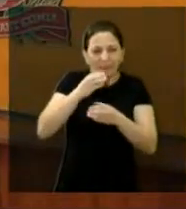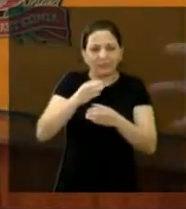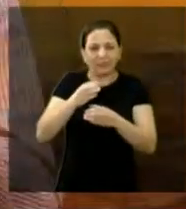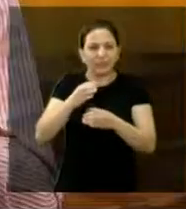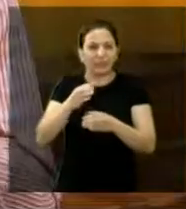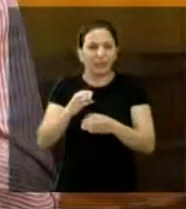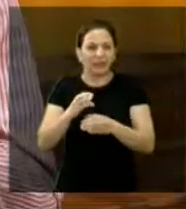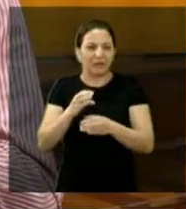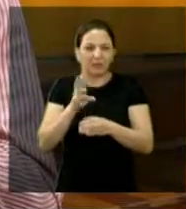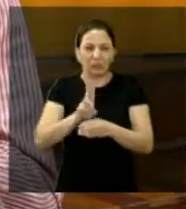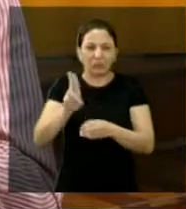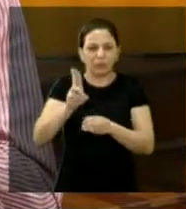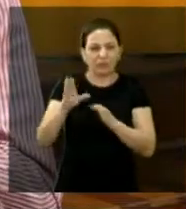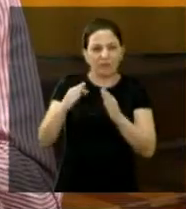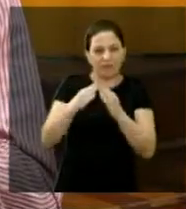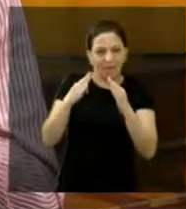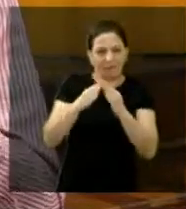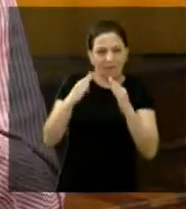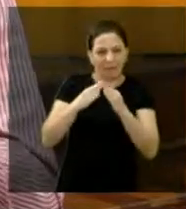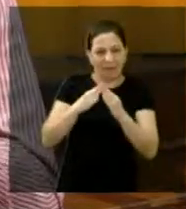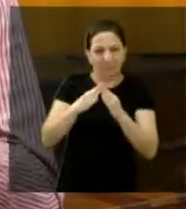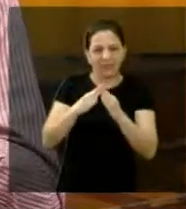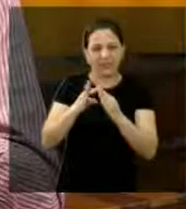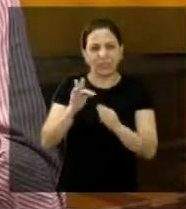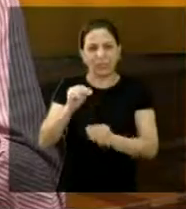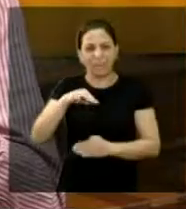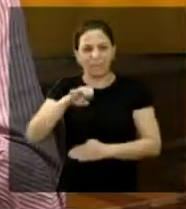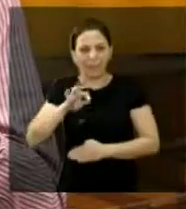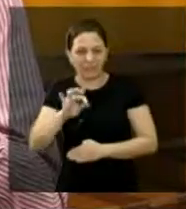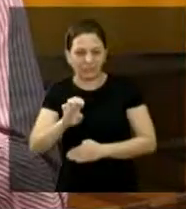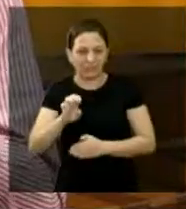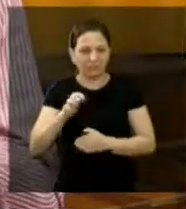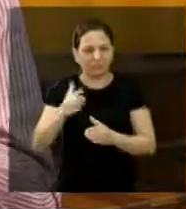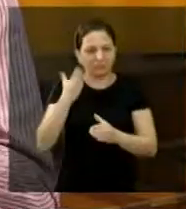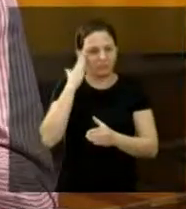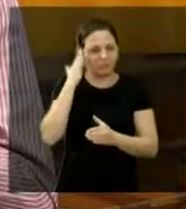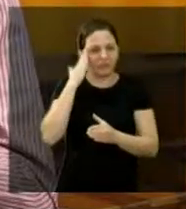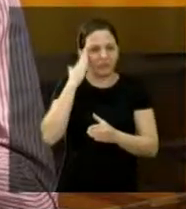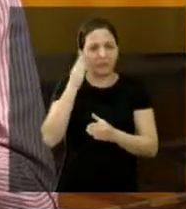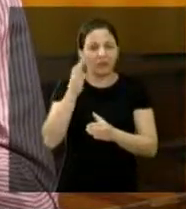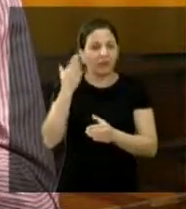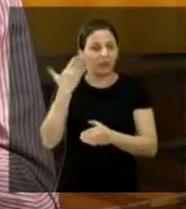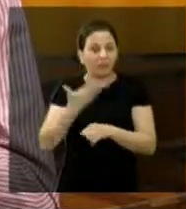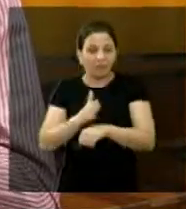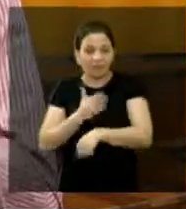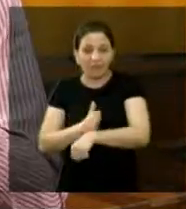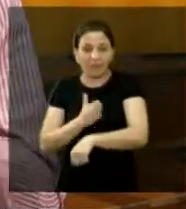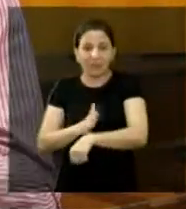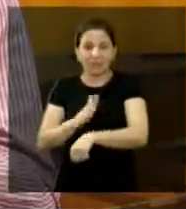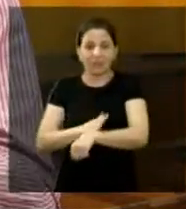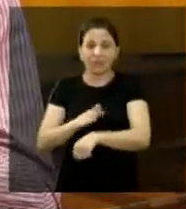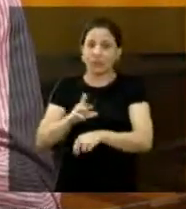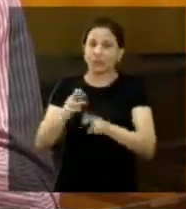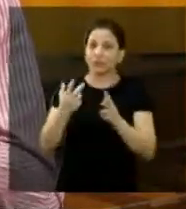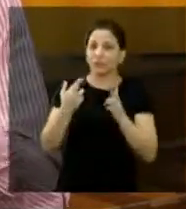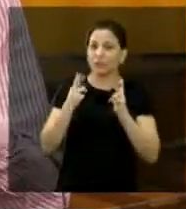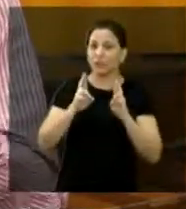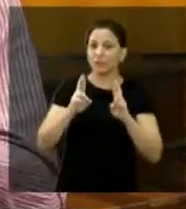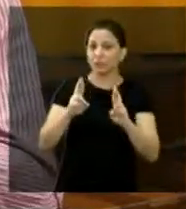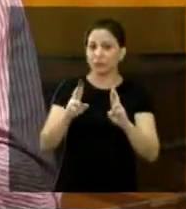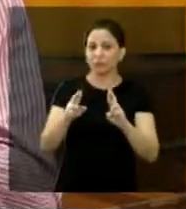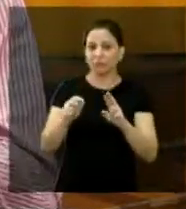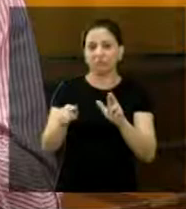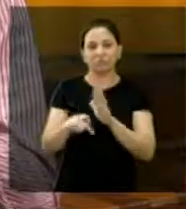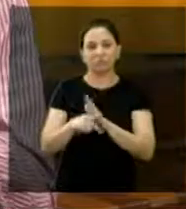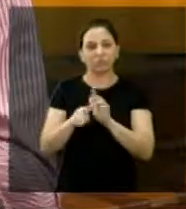E tudo isso me ajudou. Mas eu tive muita sorte. Quando foi num sábado, eu me lembro como